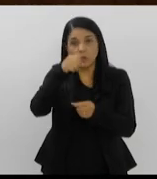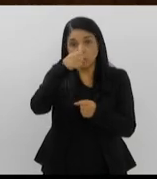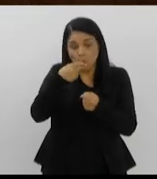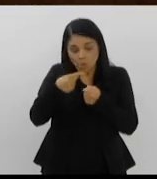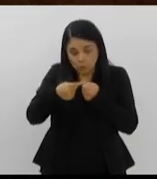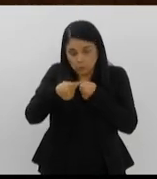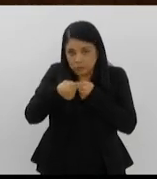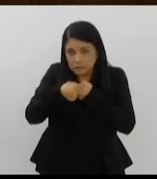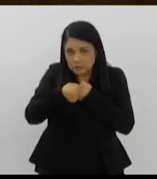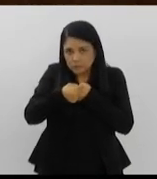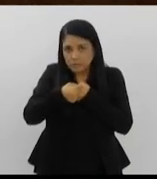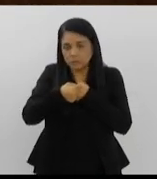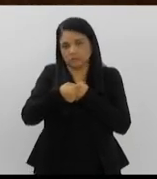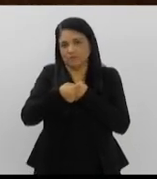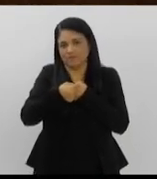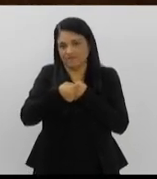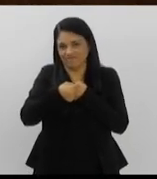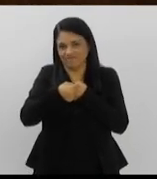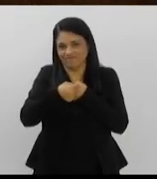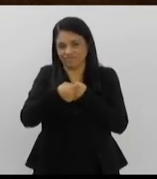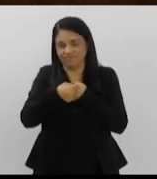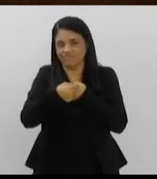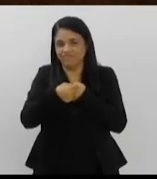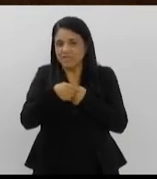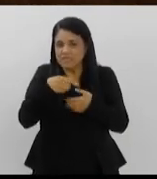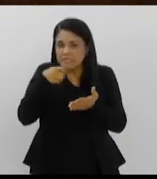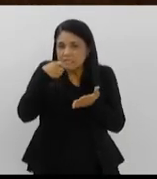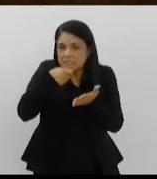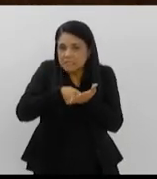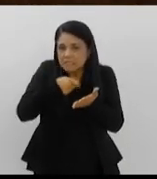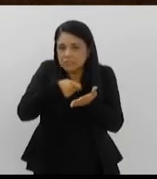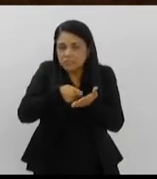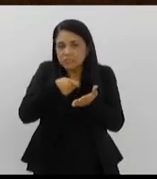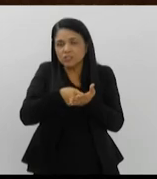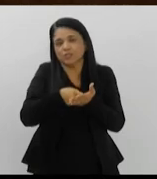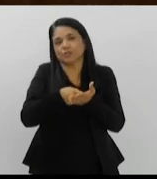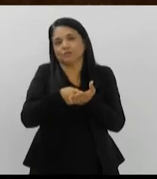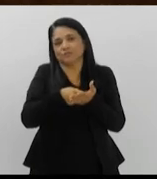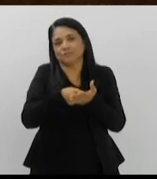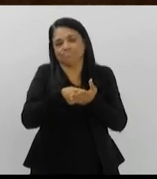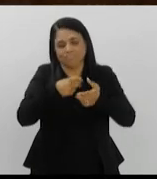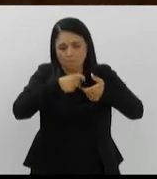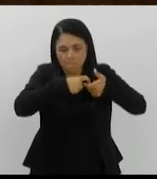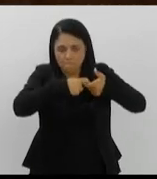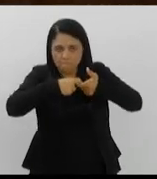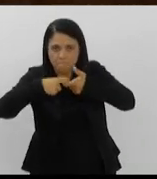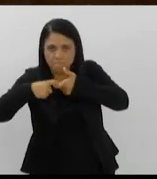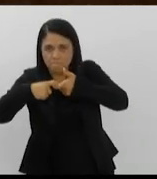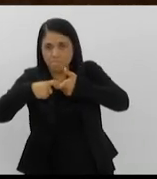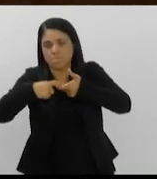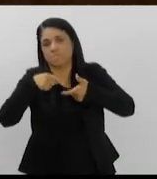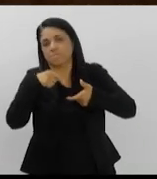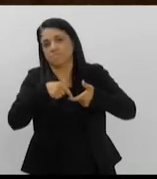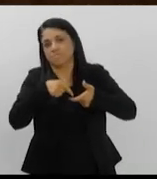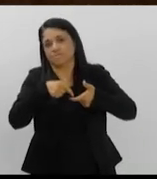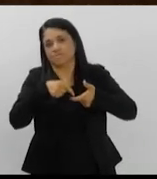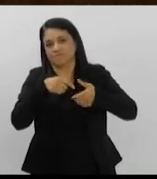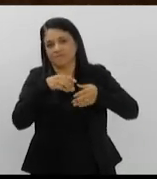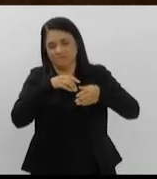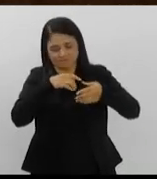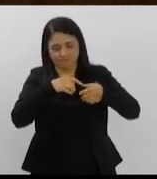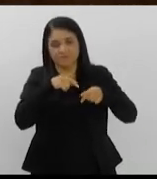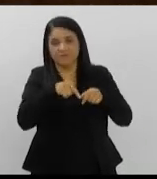ainda insistindo em alimentar a máfia do reboque, tem o conluio e a participação do prefeito de sua